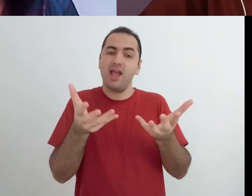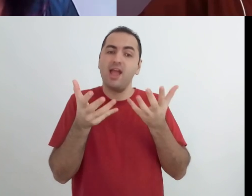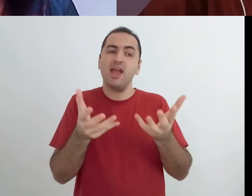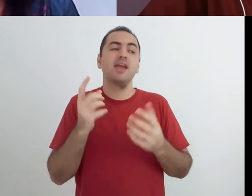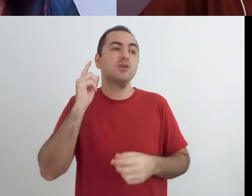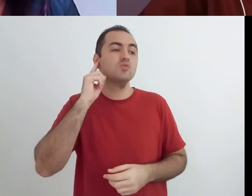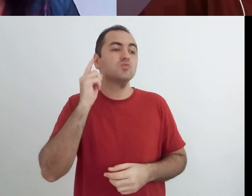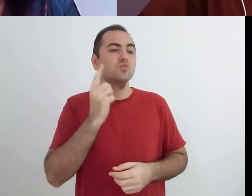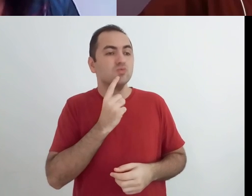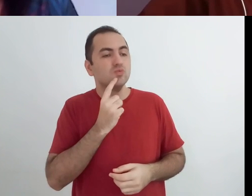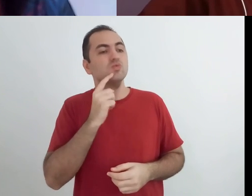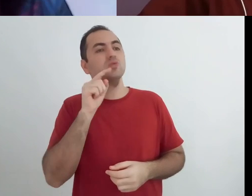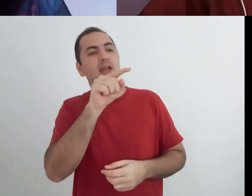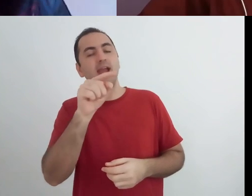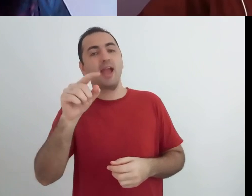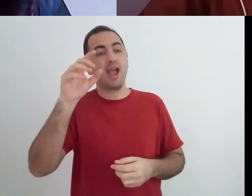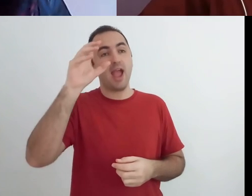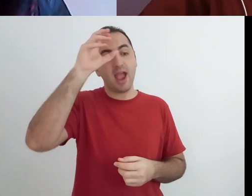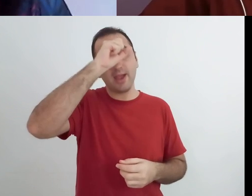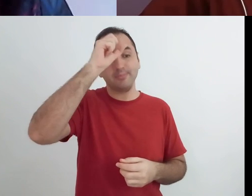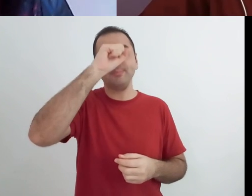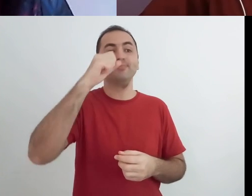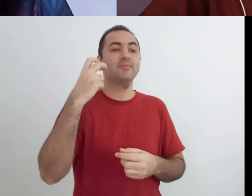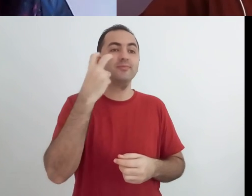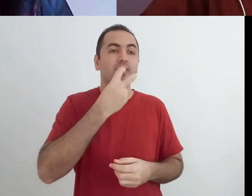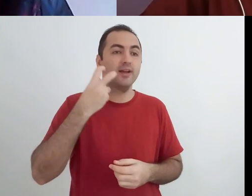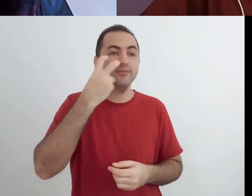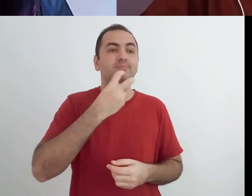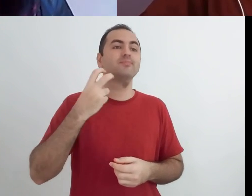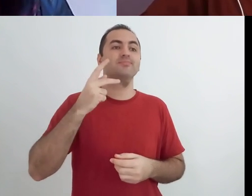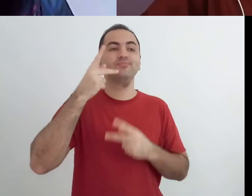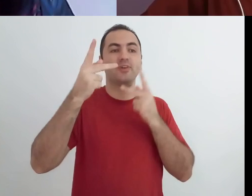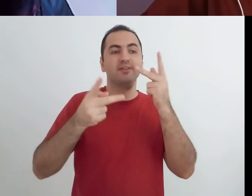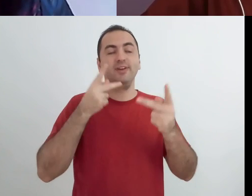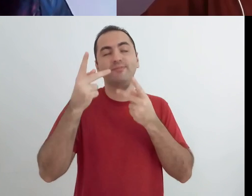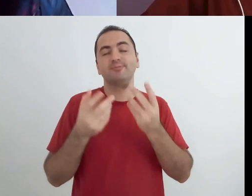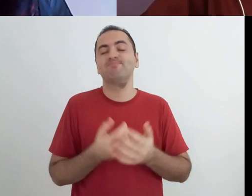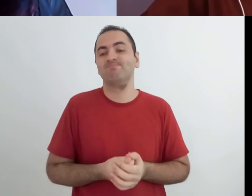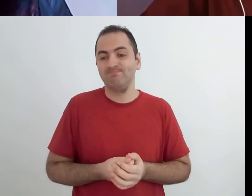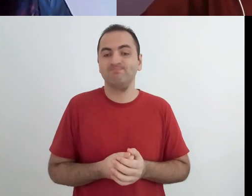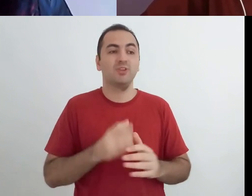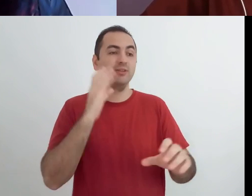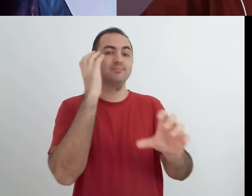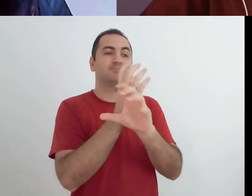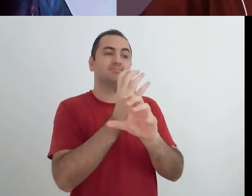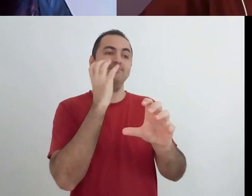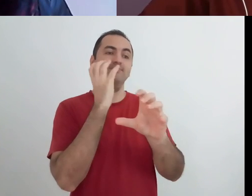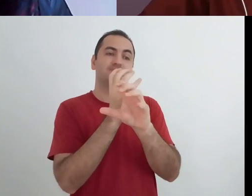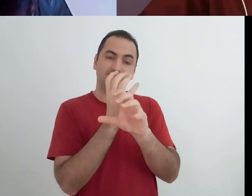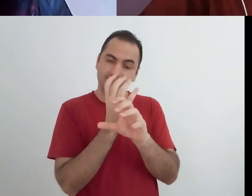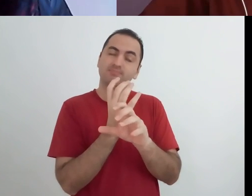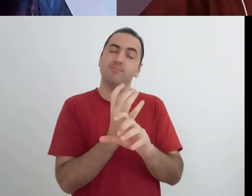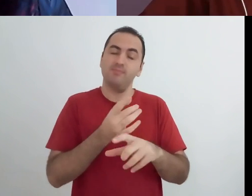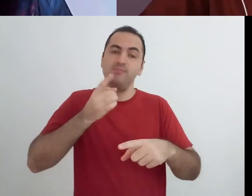falem, não eles aprenderem como se comunicar com o surdo, o que é um problema, né?